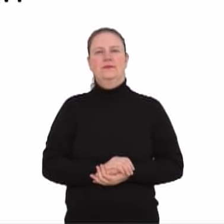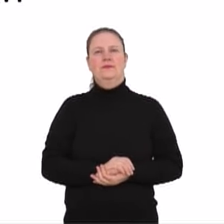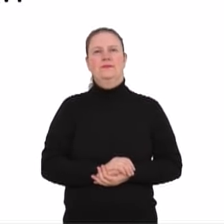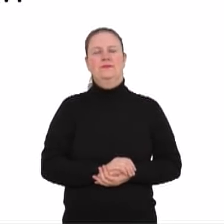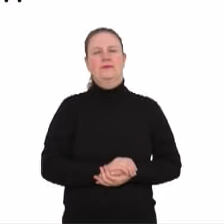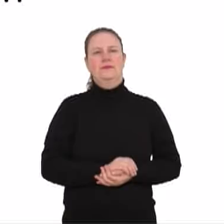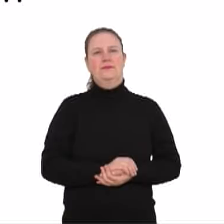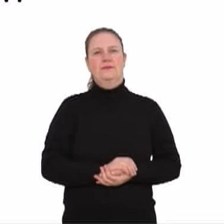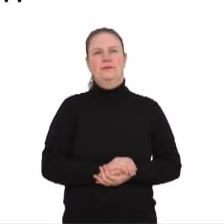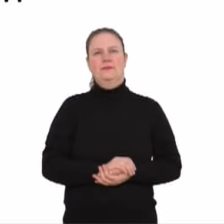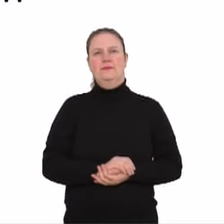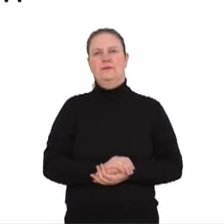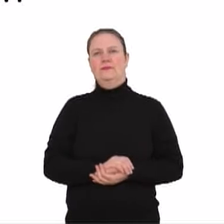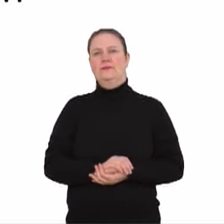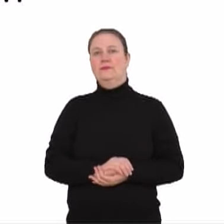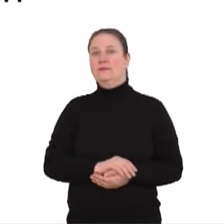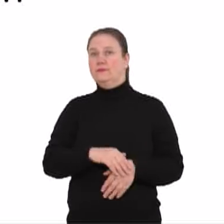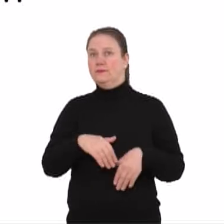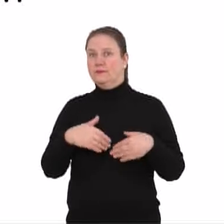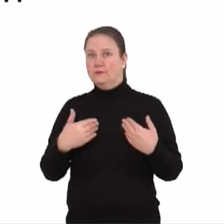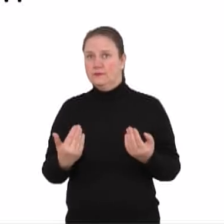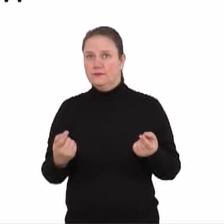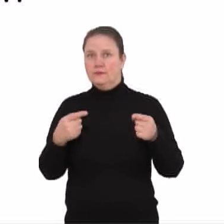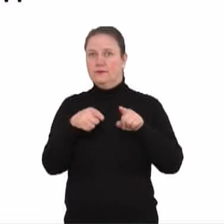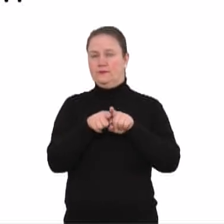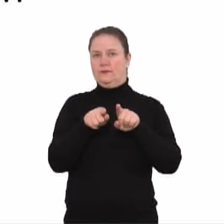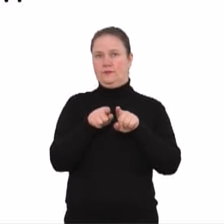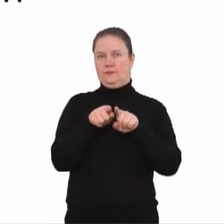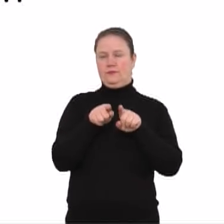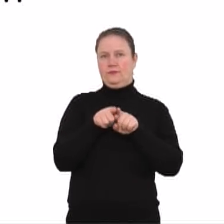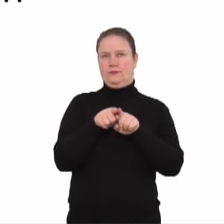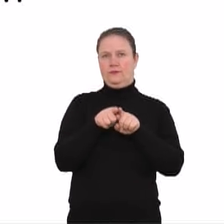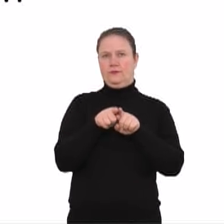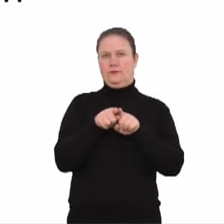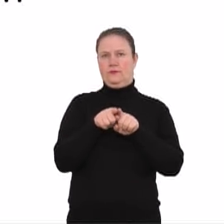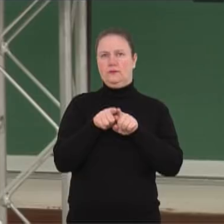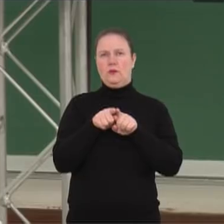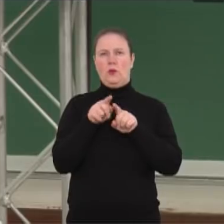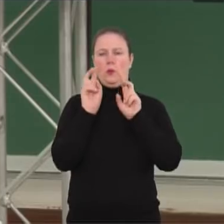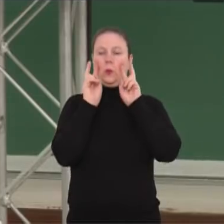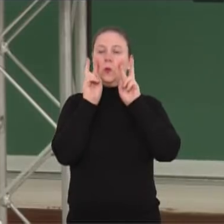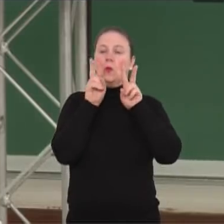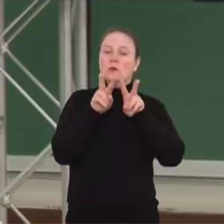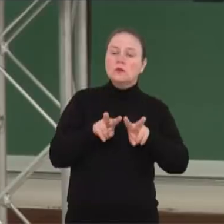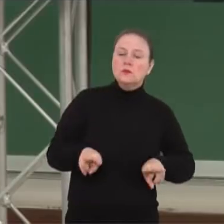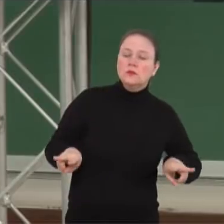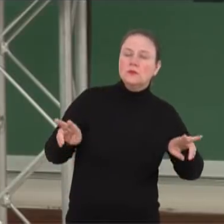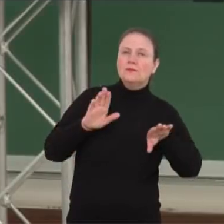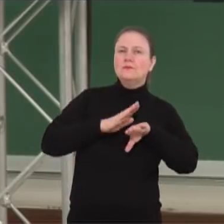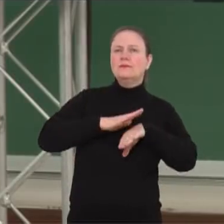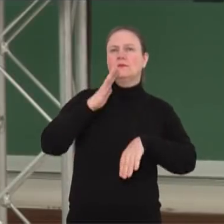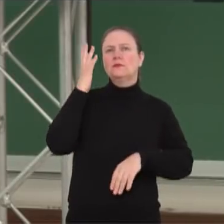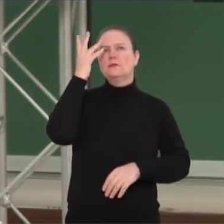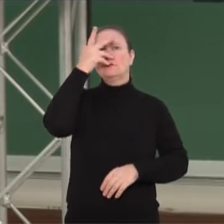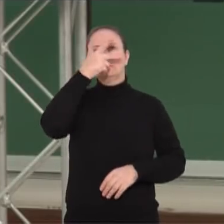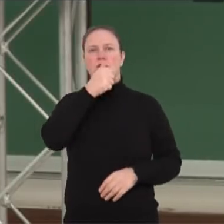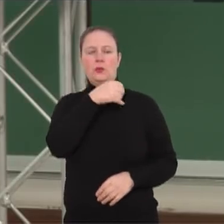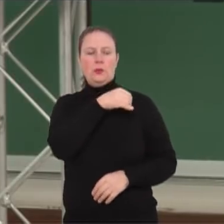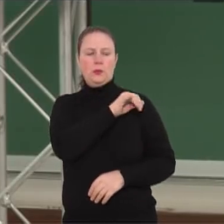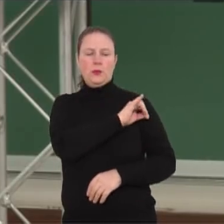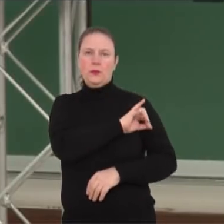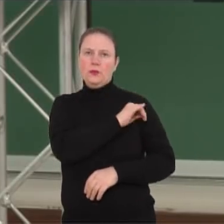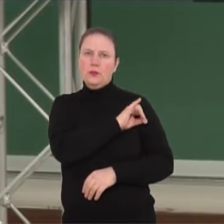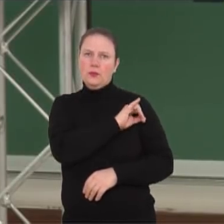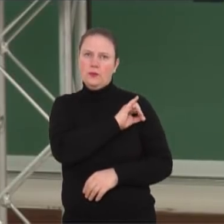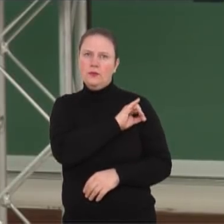top of the Sugarloaf Mountain. E além disso, né, o ponto de vista mais lindo que pode ser visto do Rio de Janeiro é